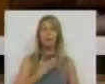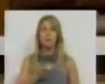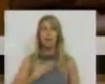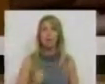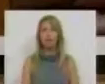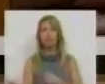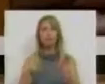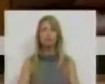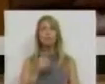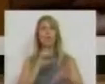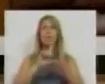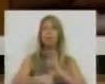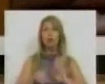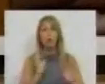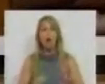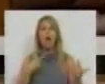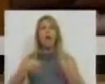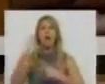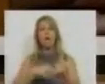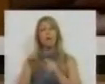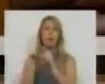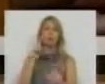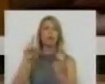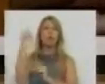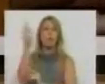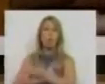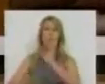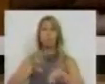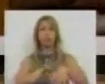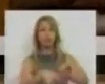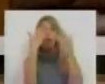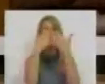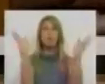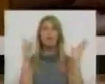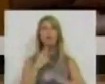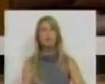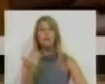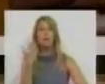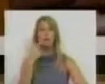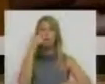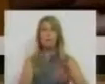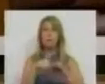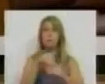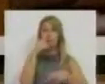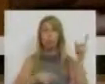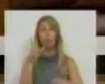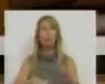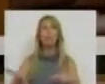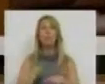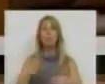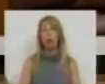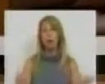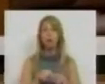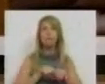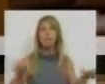sem crítica à burocratização da União Europeia, à degradação da democracia, à falta de participação popular e à proliferação de espaços de